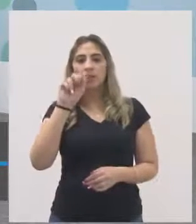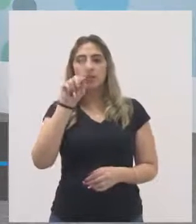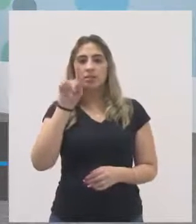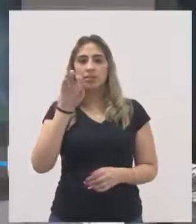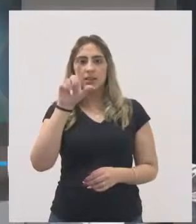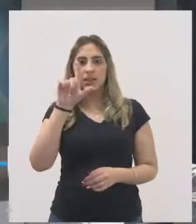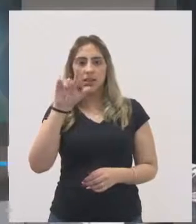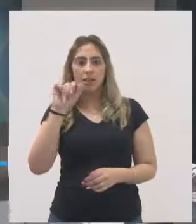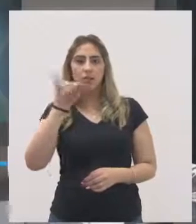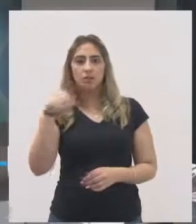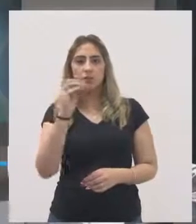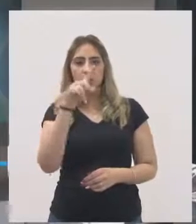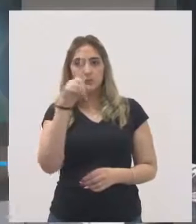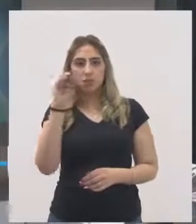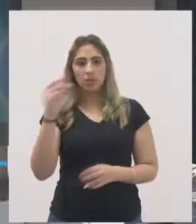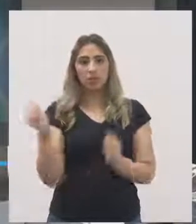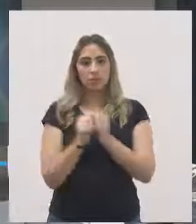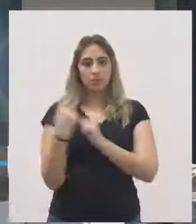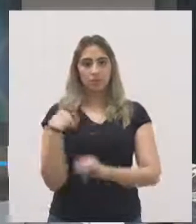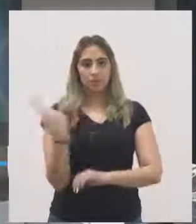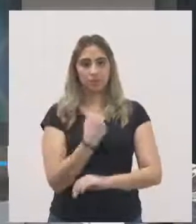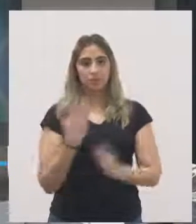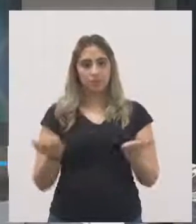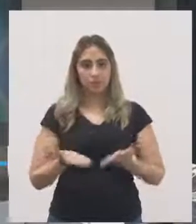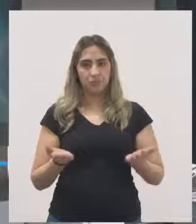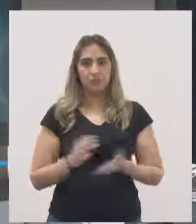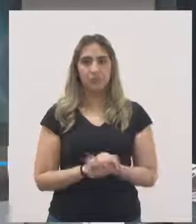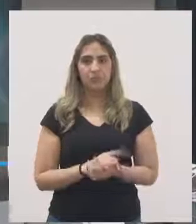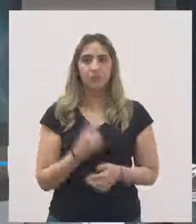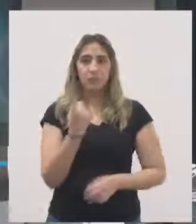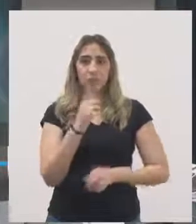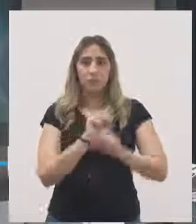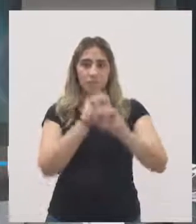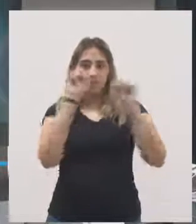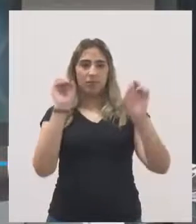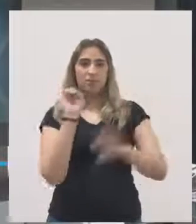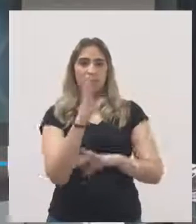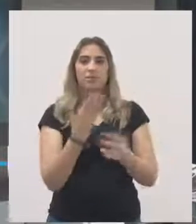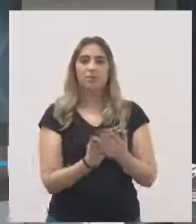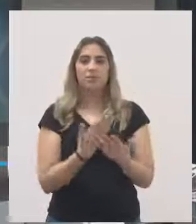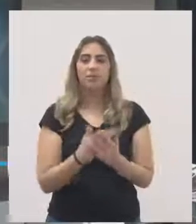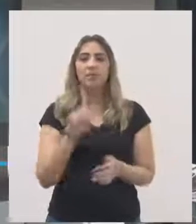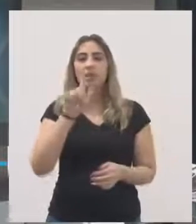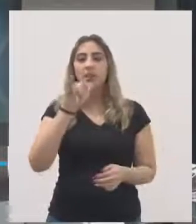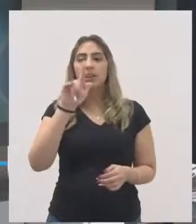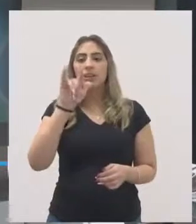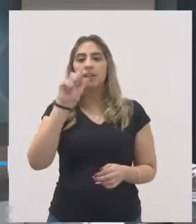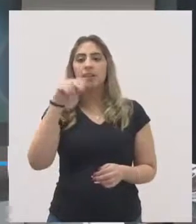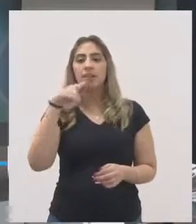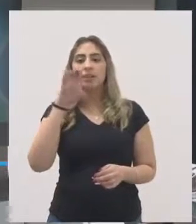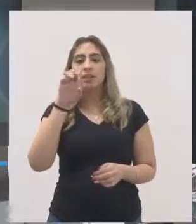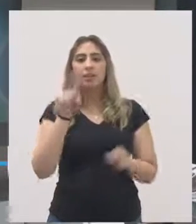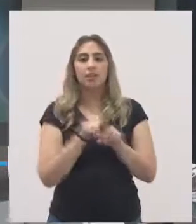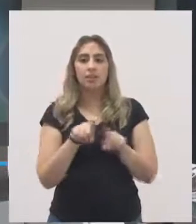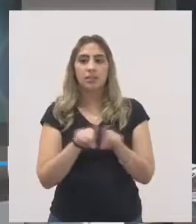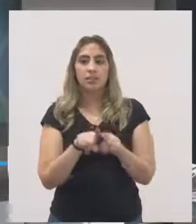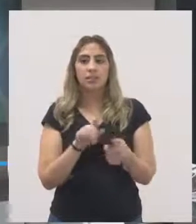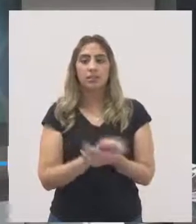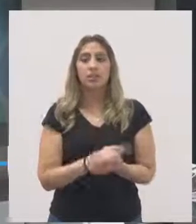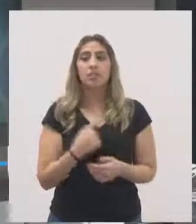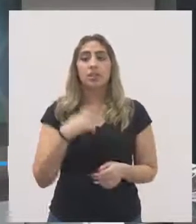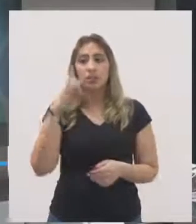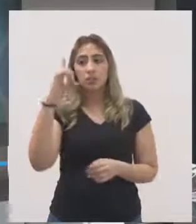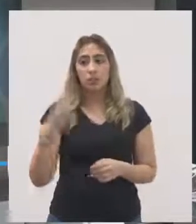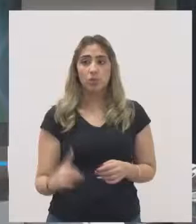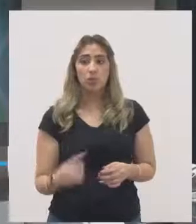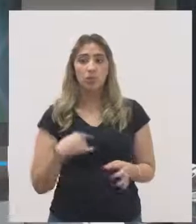o João que veio com a gente hoje, né, saímos de casa 1h da manhã, Agradeço a Liliane, que é a minha diretora lá no Luzia, a